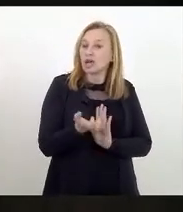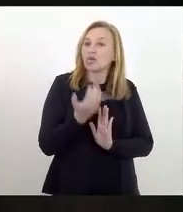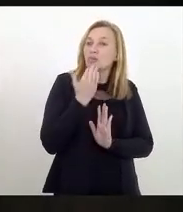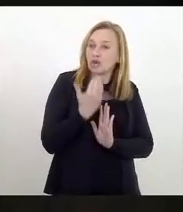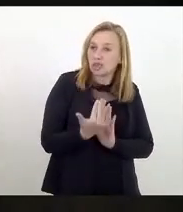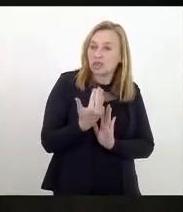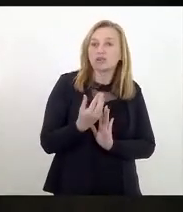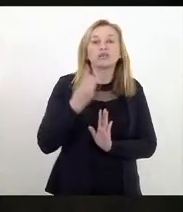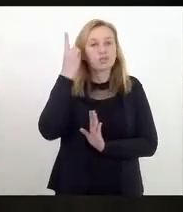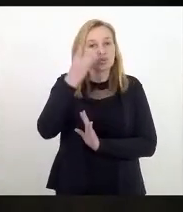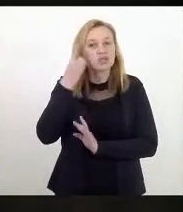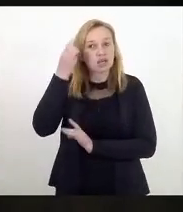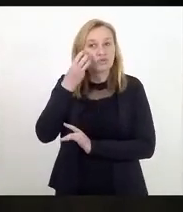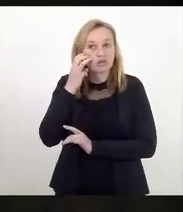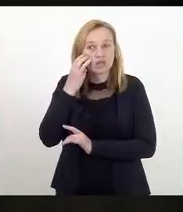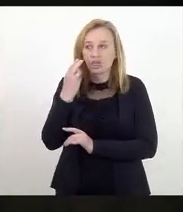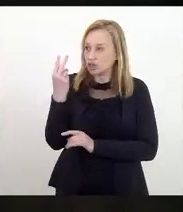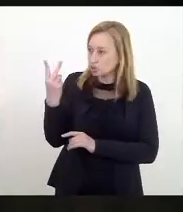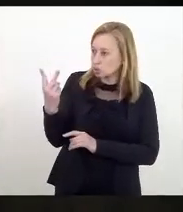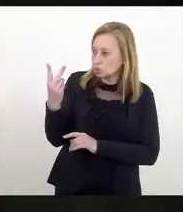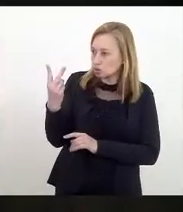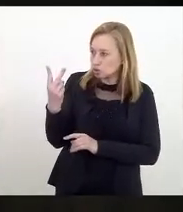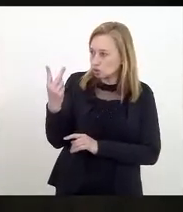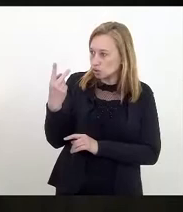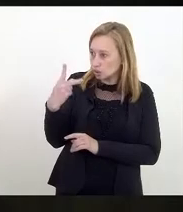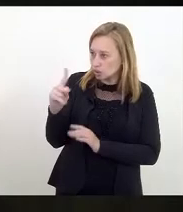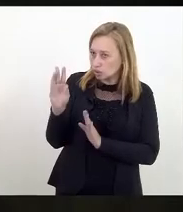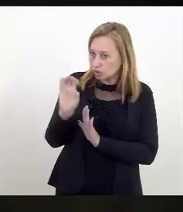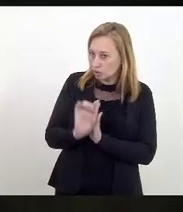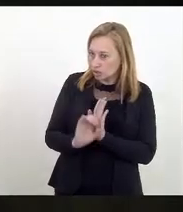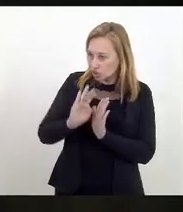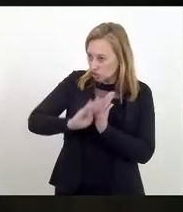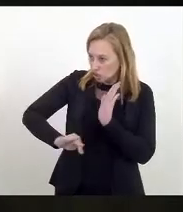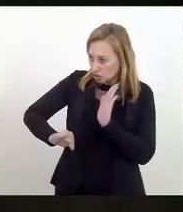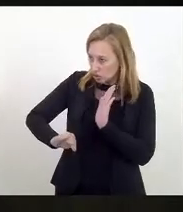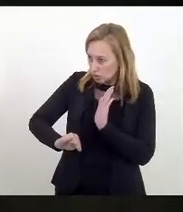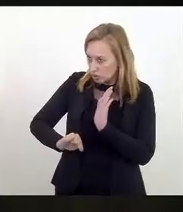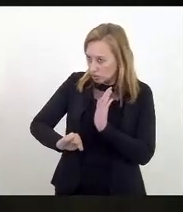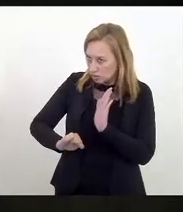um apelo ao deputado Valdeque Carneiro, que são duas de sua autoria, se V. Exª retira as emendas.